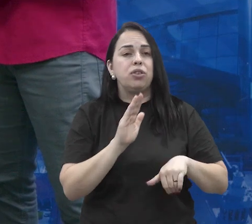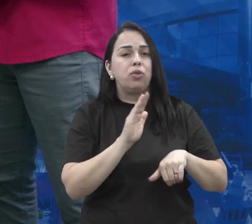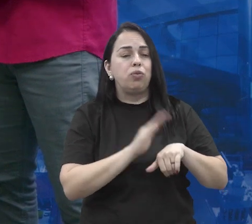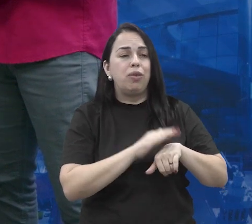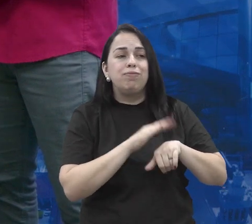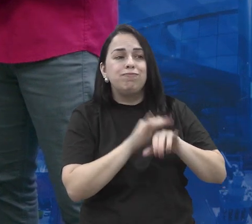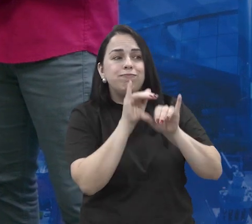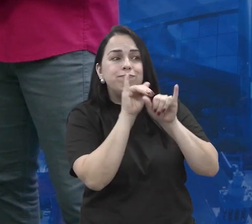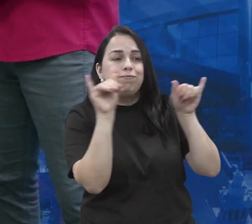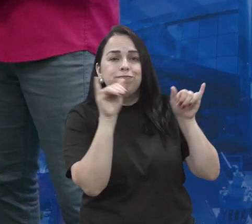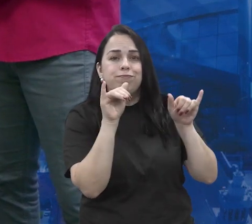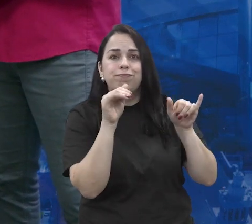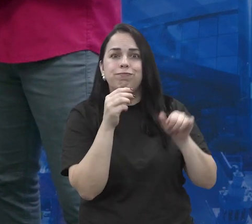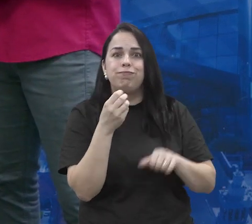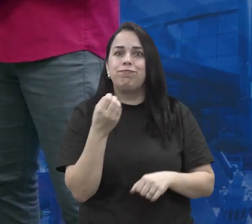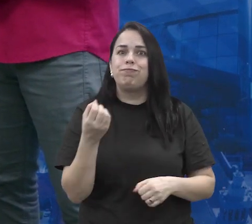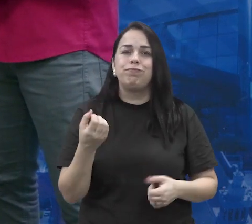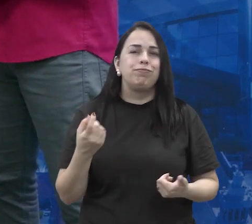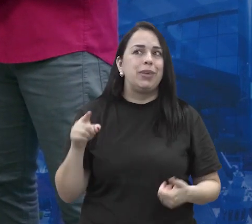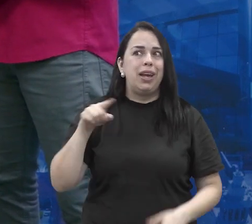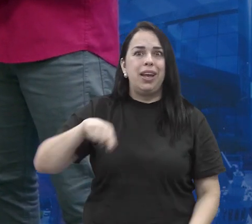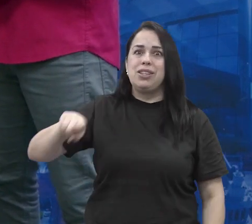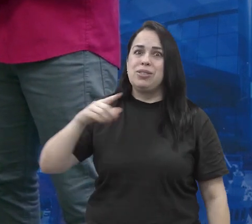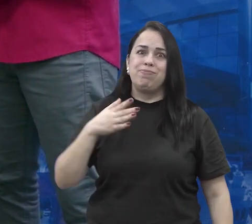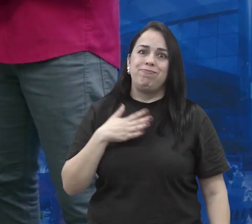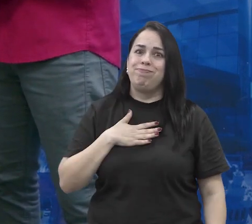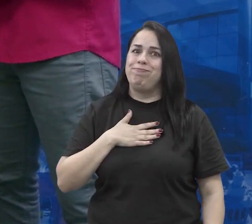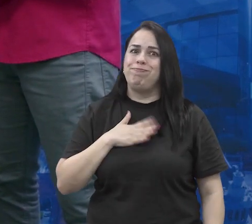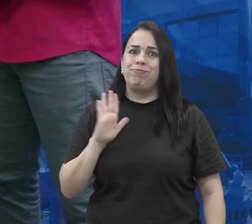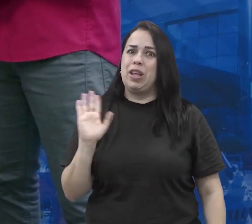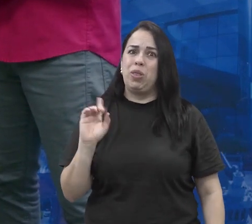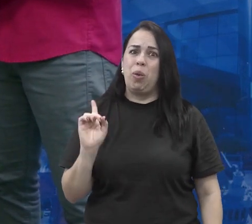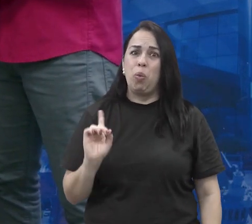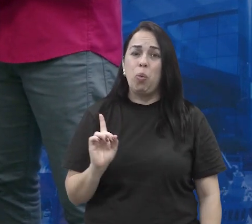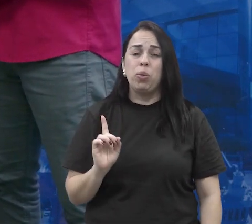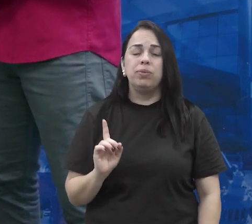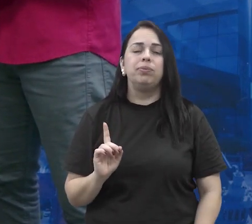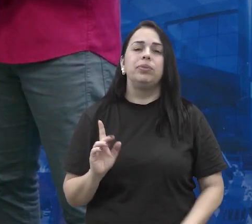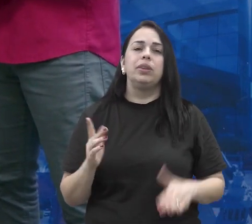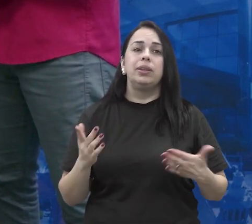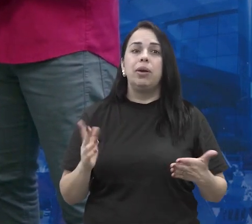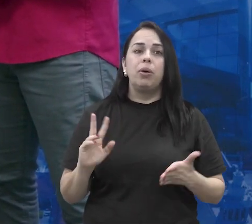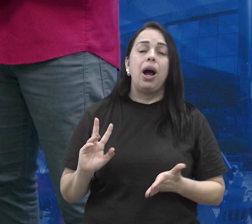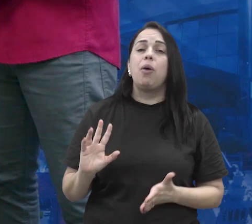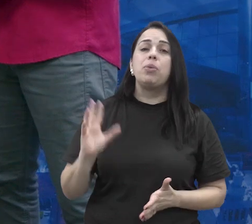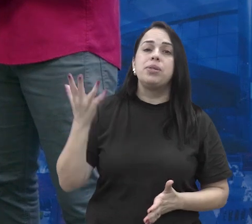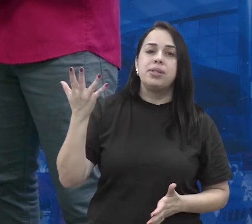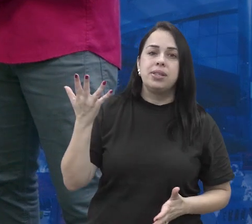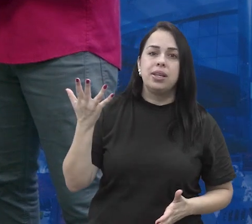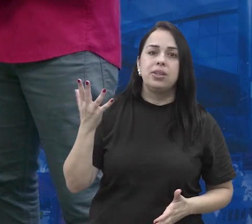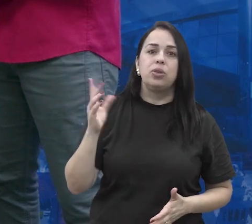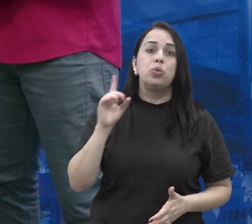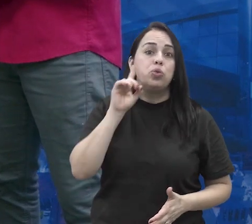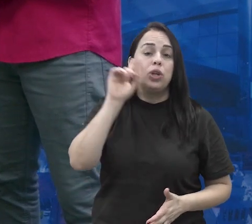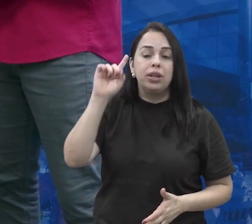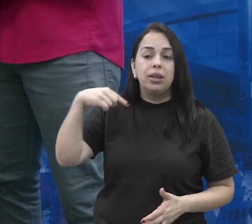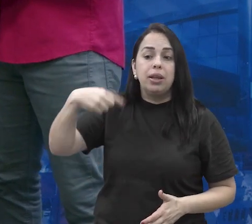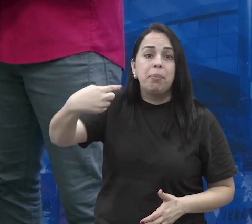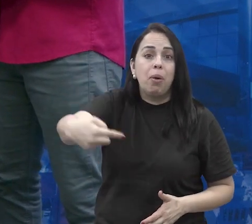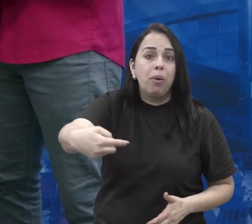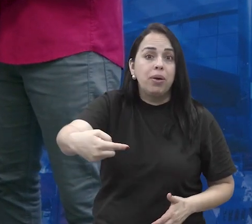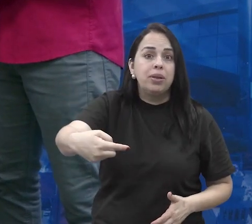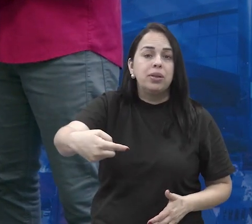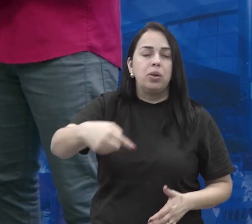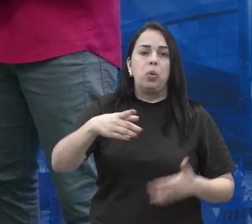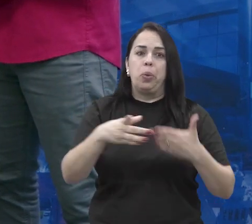esse anúncio não atendeu muito às expectativas do mercado. O resultado foi que no dia seguinte ao anúncio,